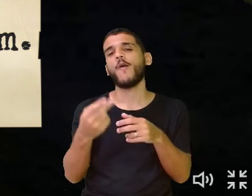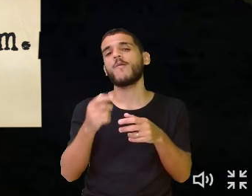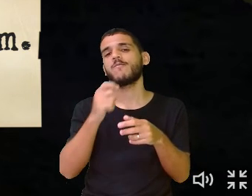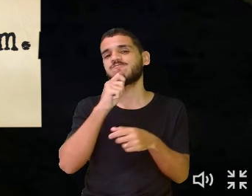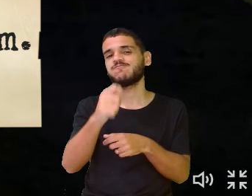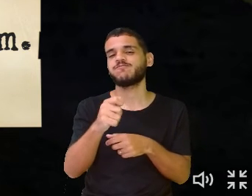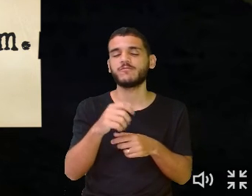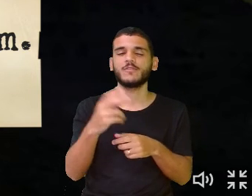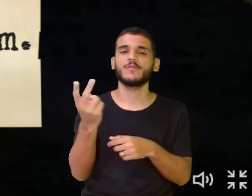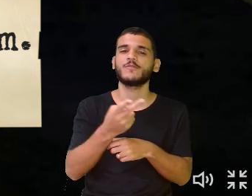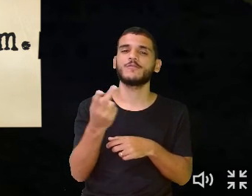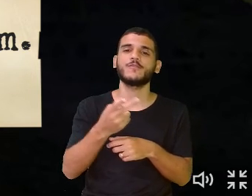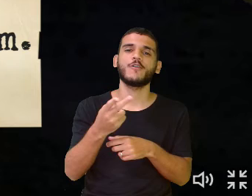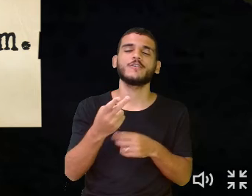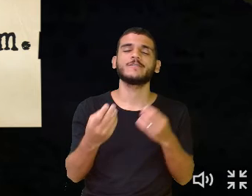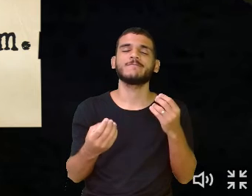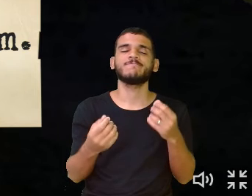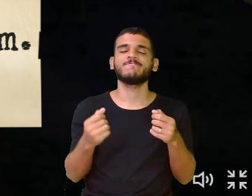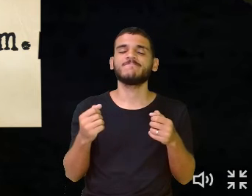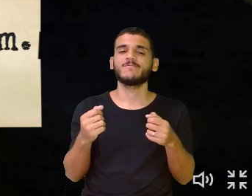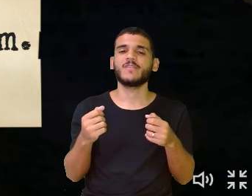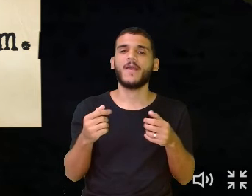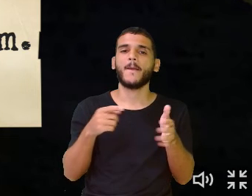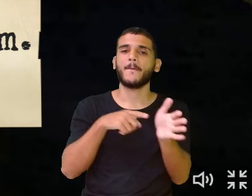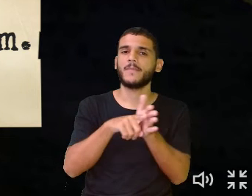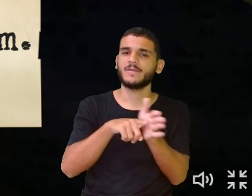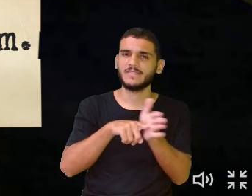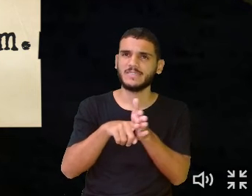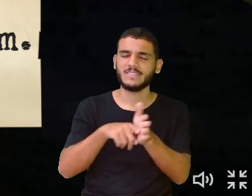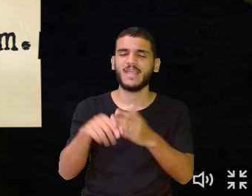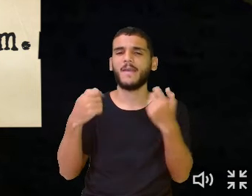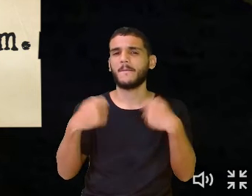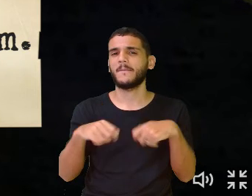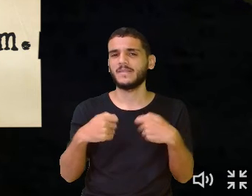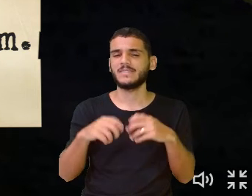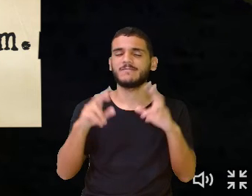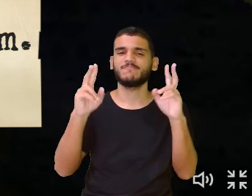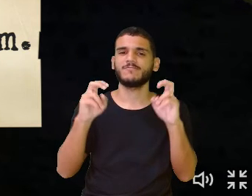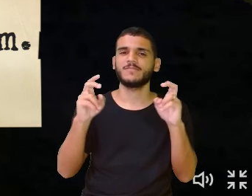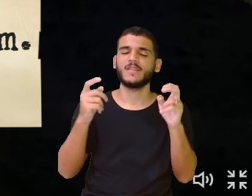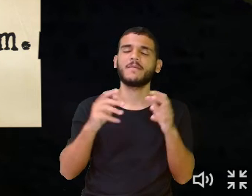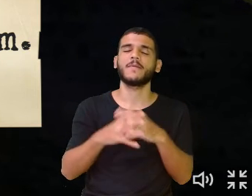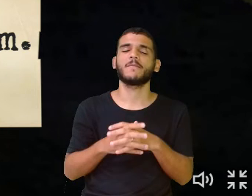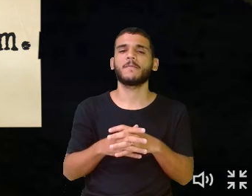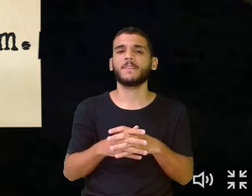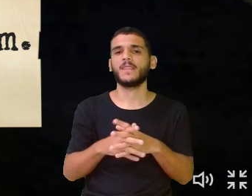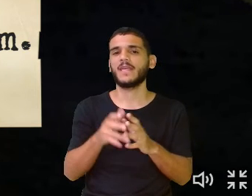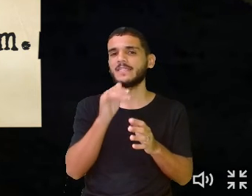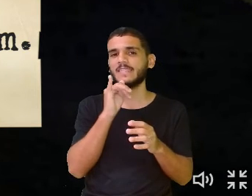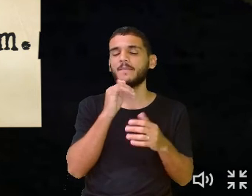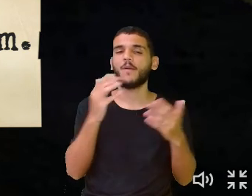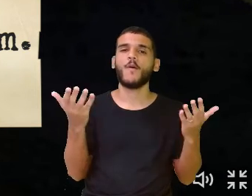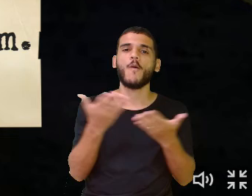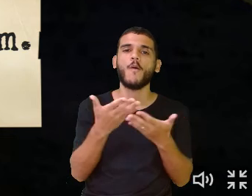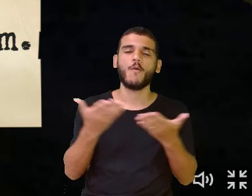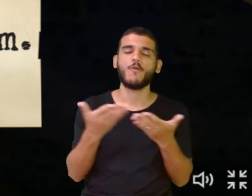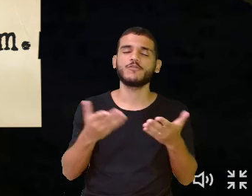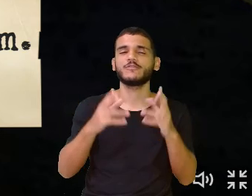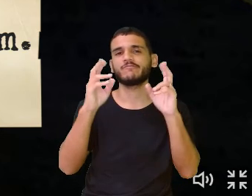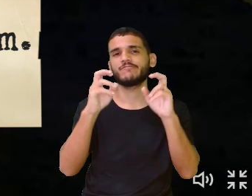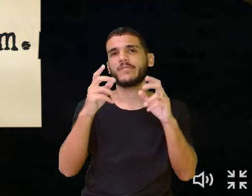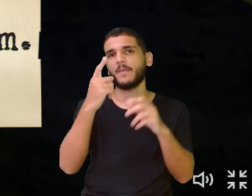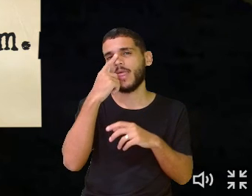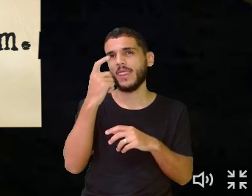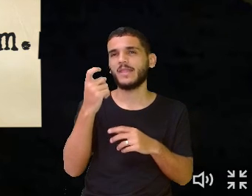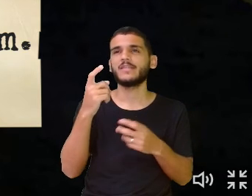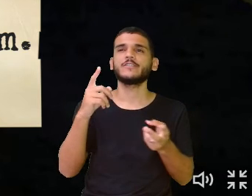desses dois gêneros foram feitas entrevistas com especialistas daquele assunto? No caso de hoje, que foi lá sobre o lixo,